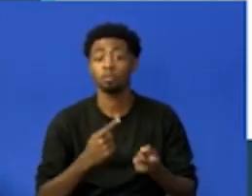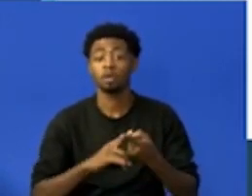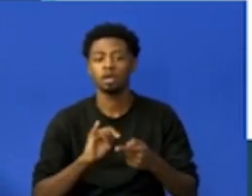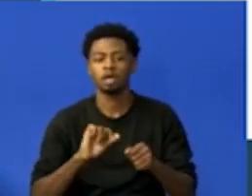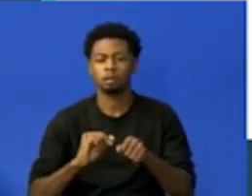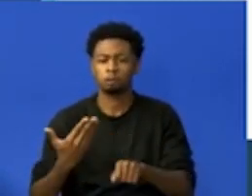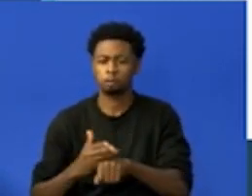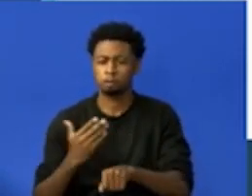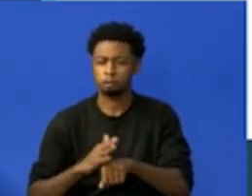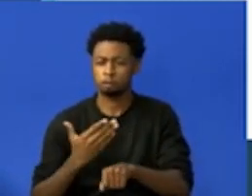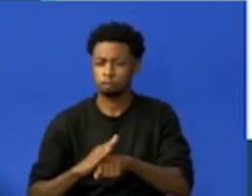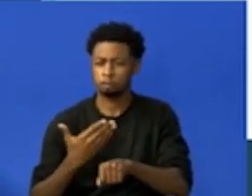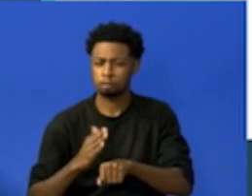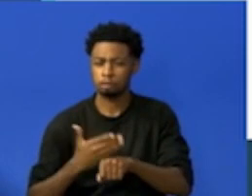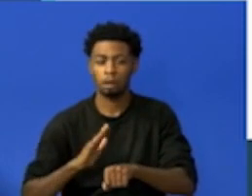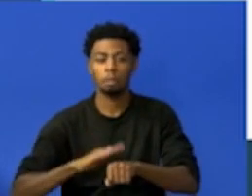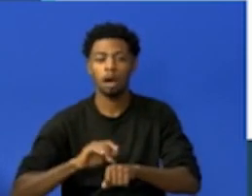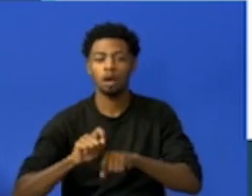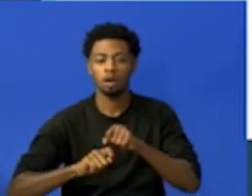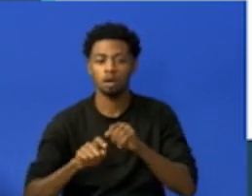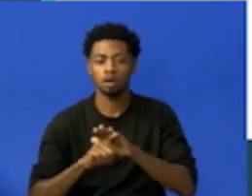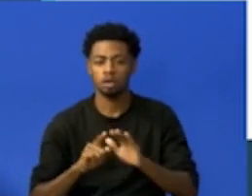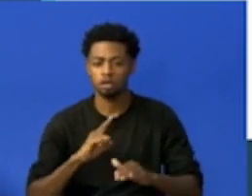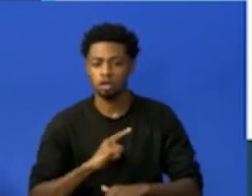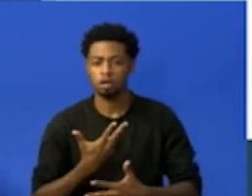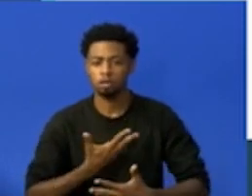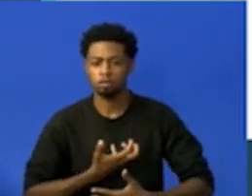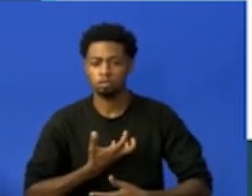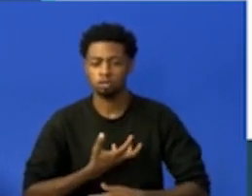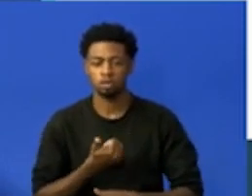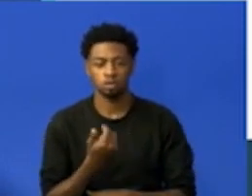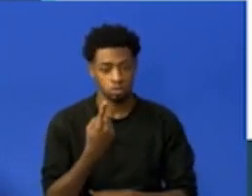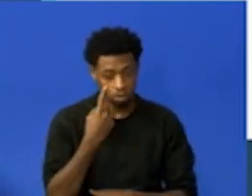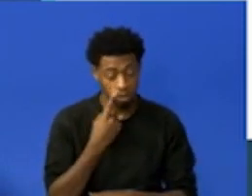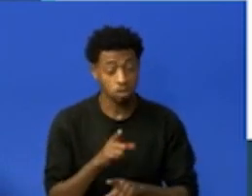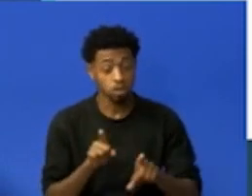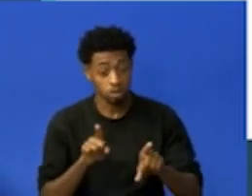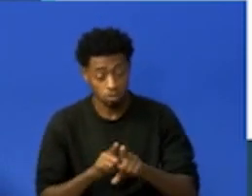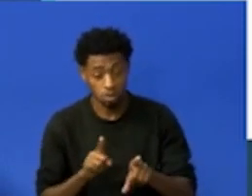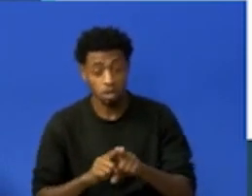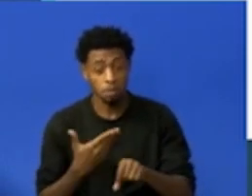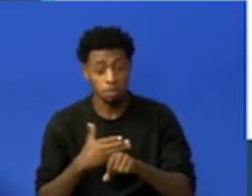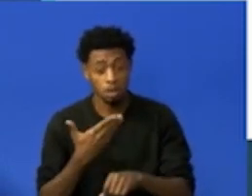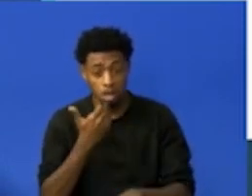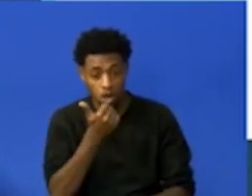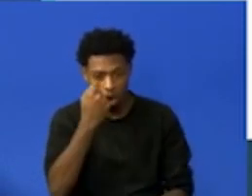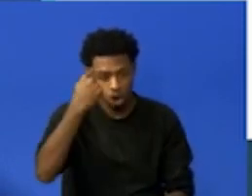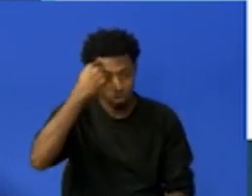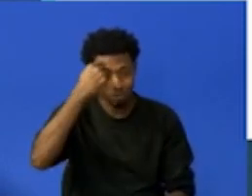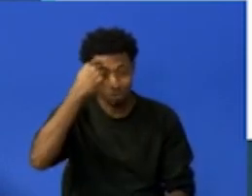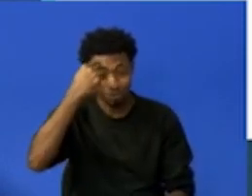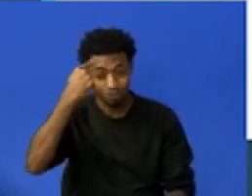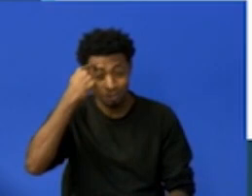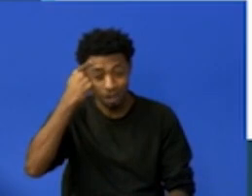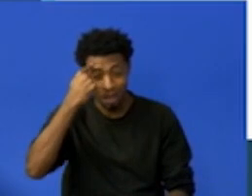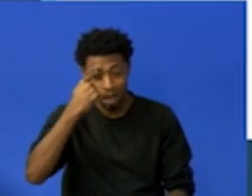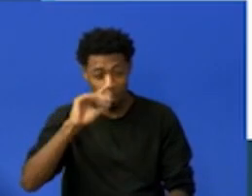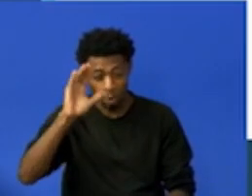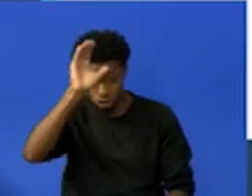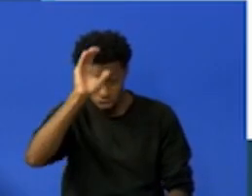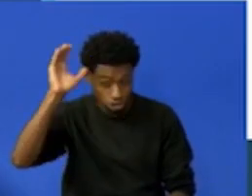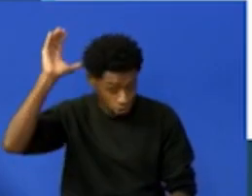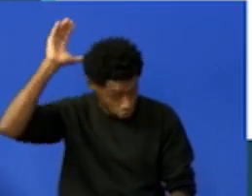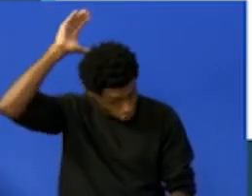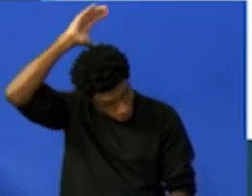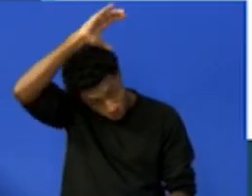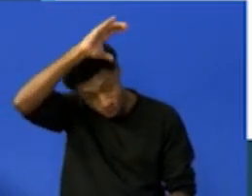treino mais e desenvolvo mais esse treinamento aeróbico. Além disso, eu também tenho melhoras no cérebro. Eu vou aumentar essa